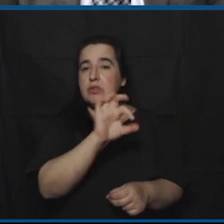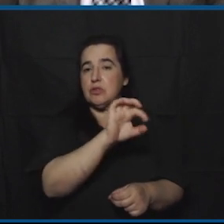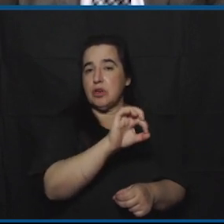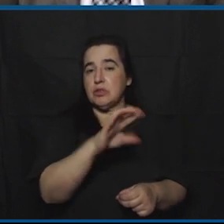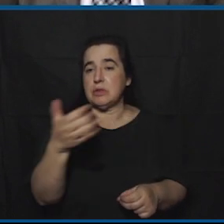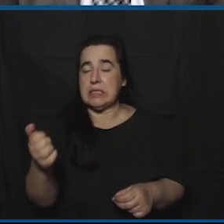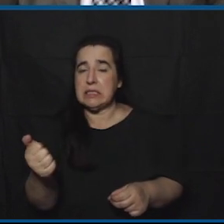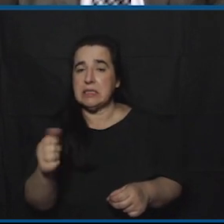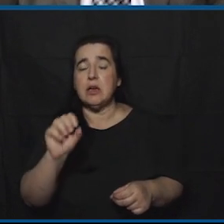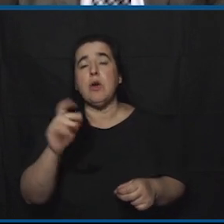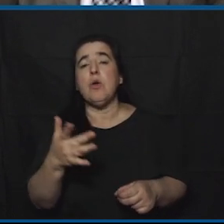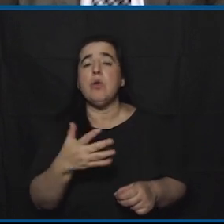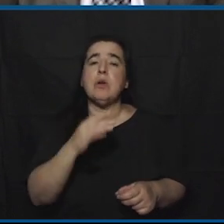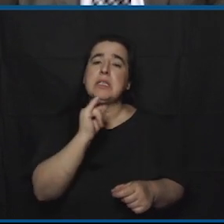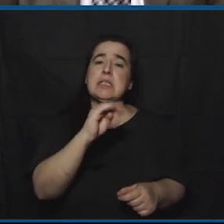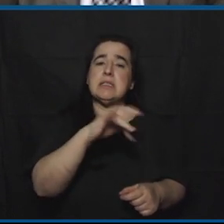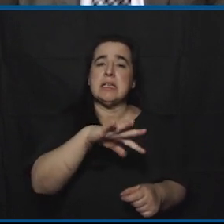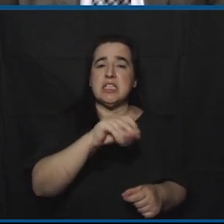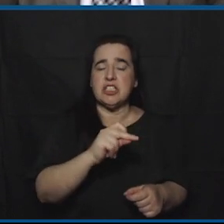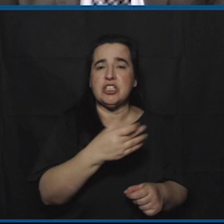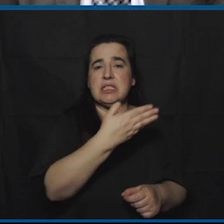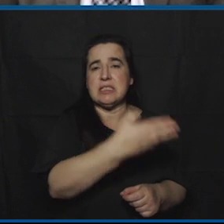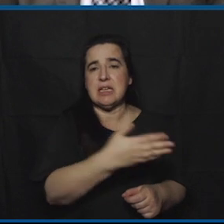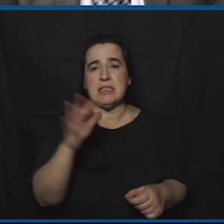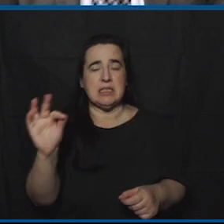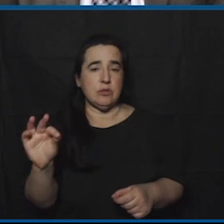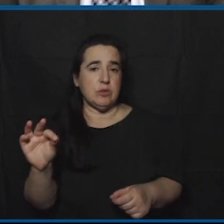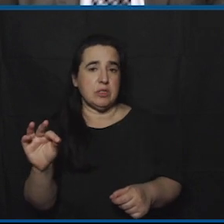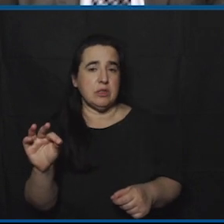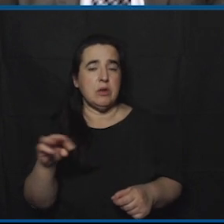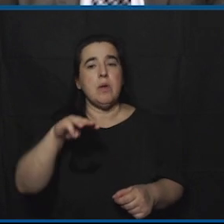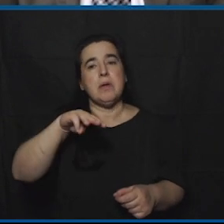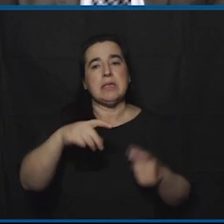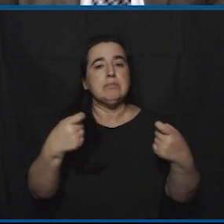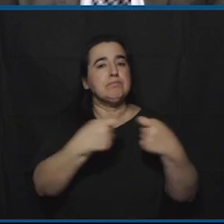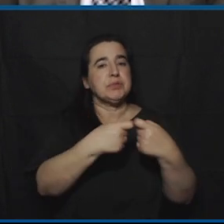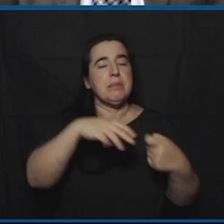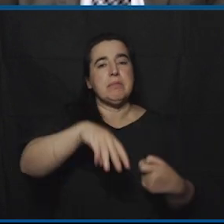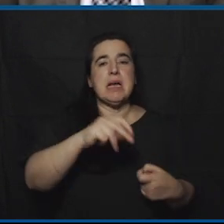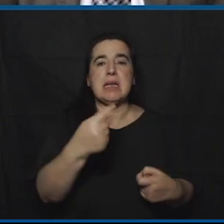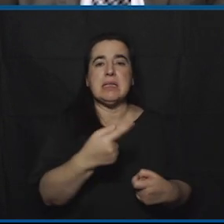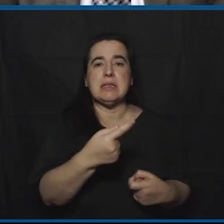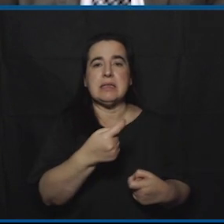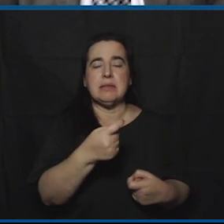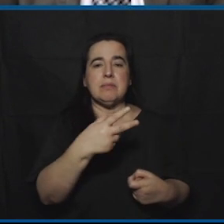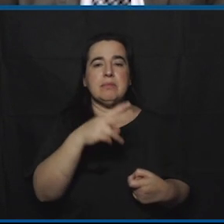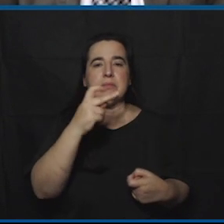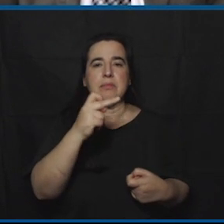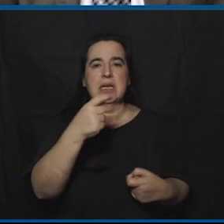7, 14, que nós já estudamos aqui, cujo o cumprimento está em Mateus capítulo 1, versículo